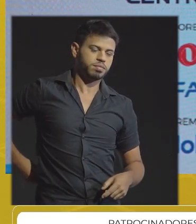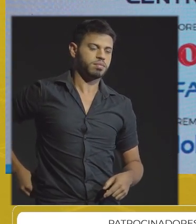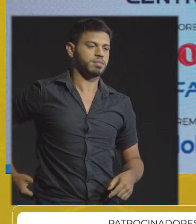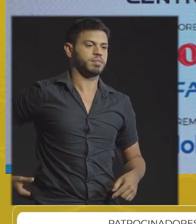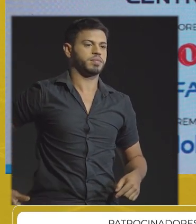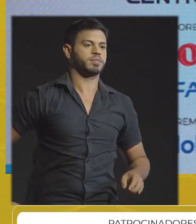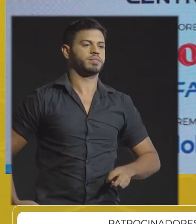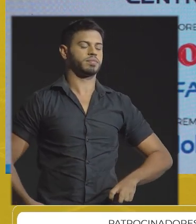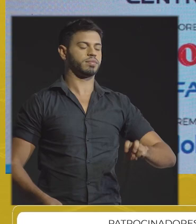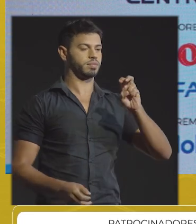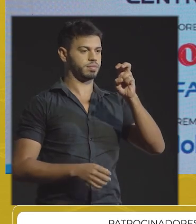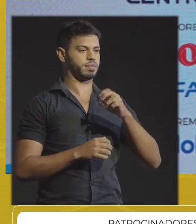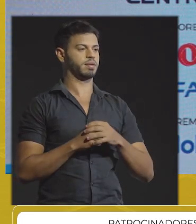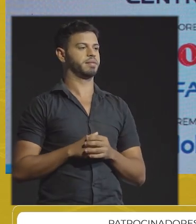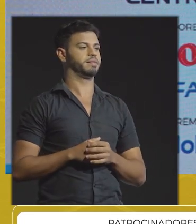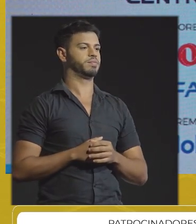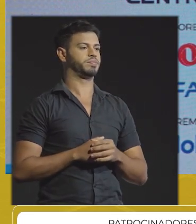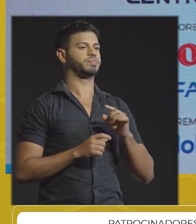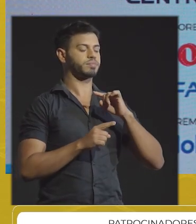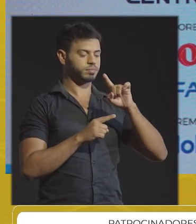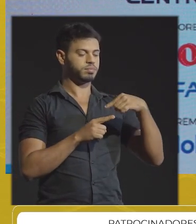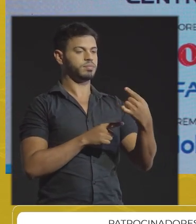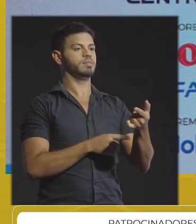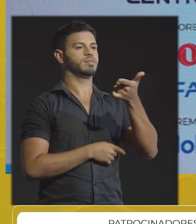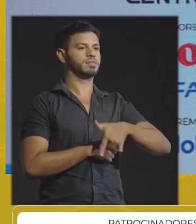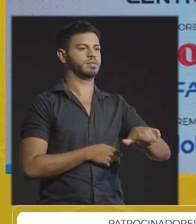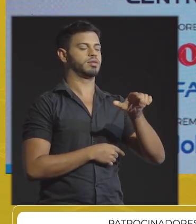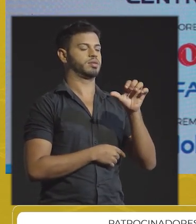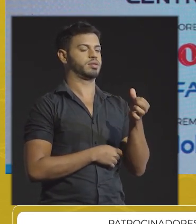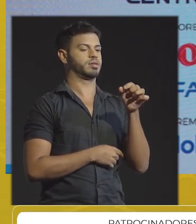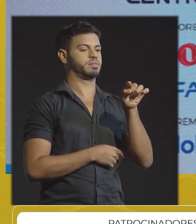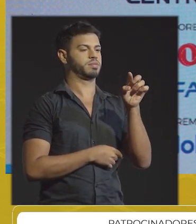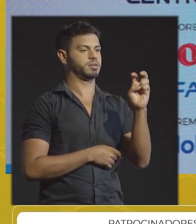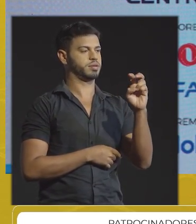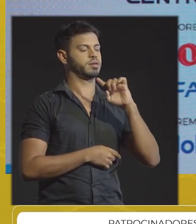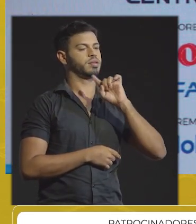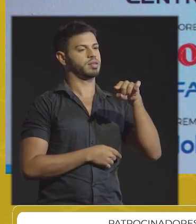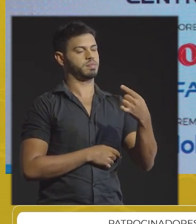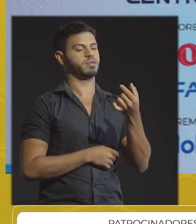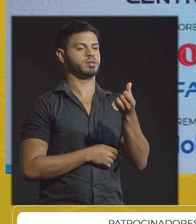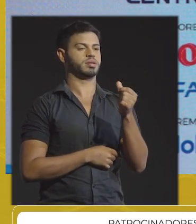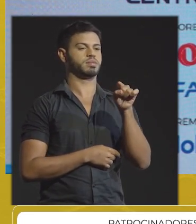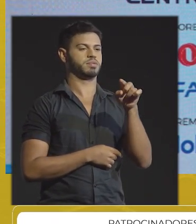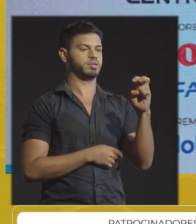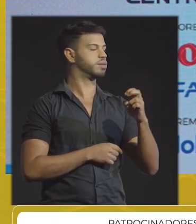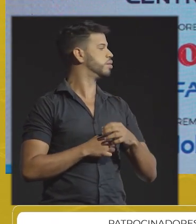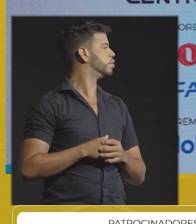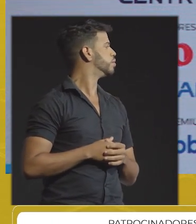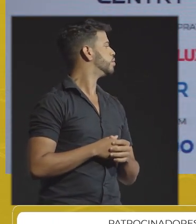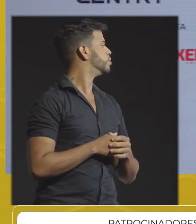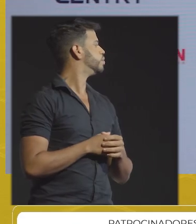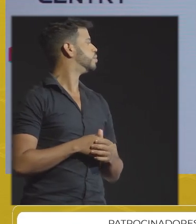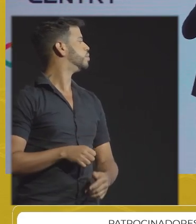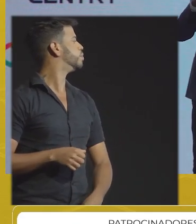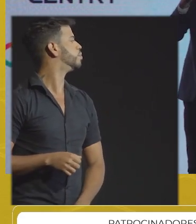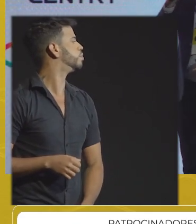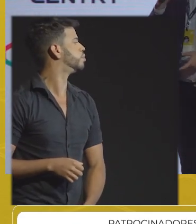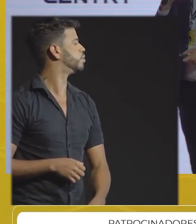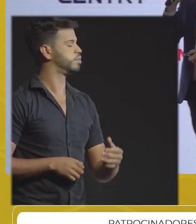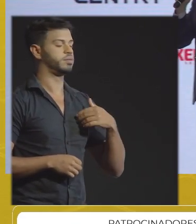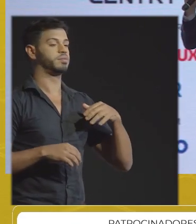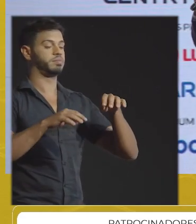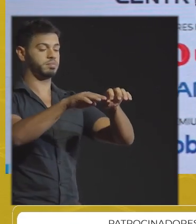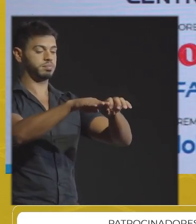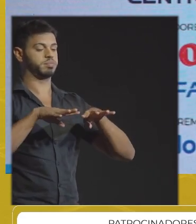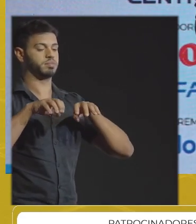5 m de inversor depois mais outra de 6.5 depois mais outra de 6.5 essas quatro usinas elas foram